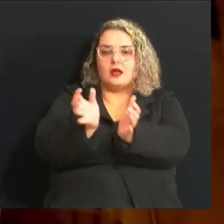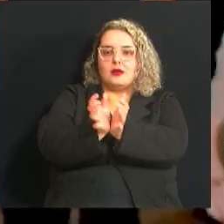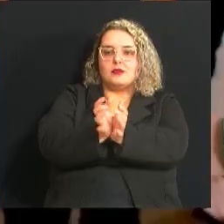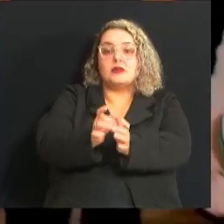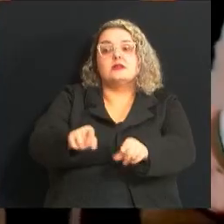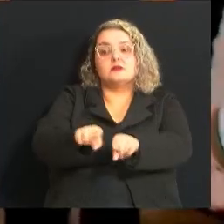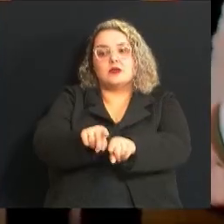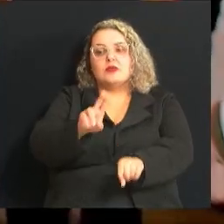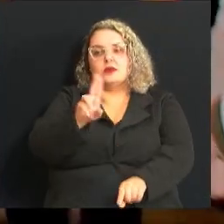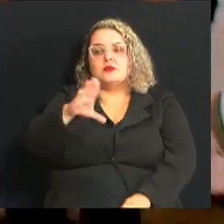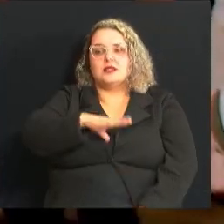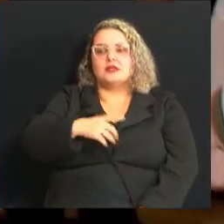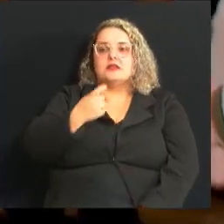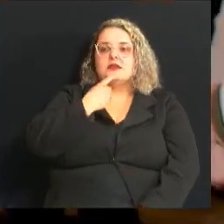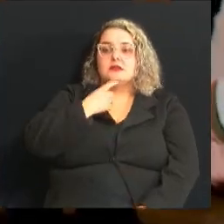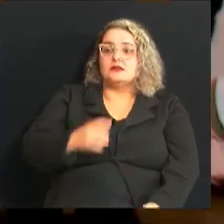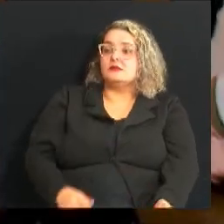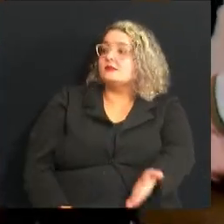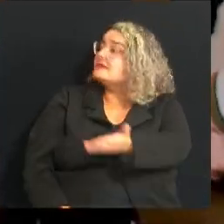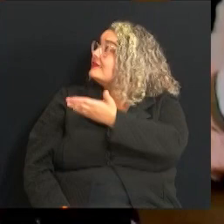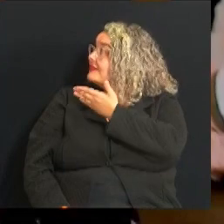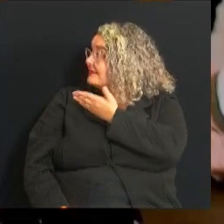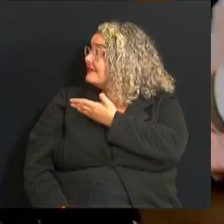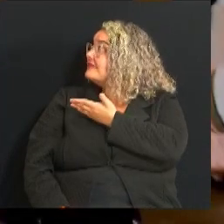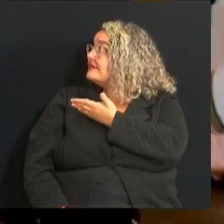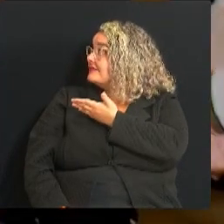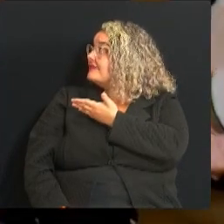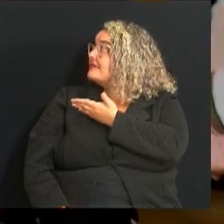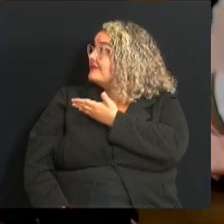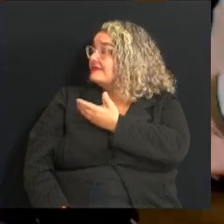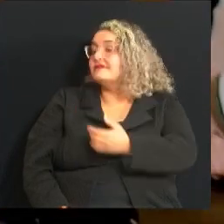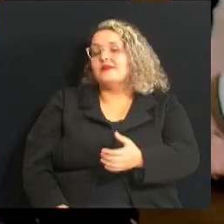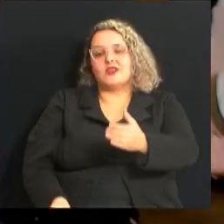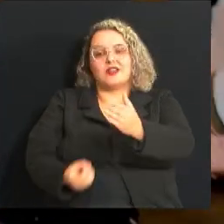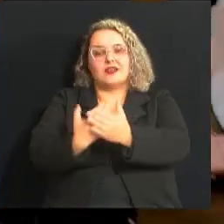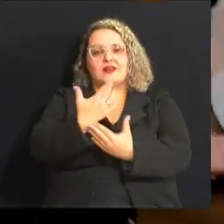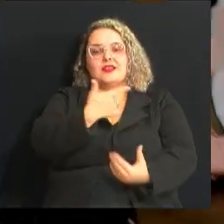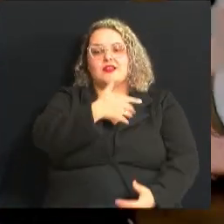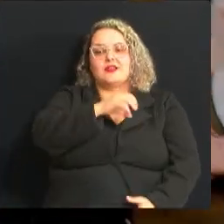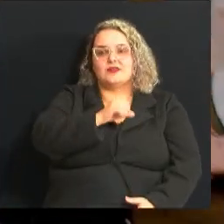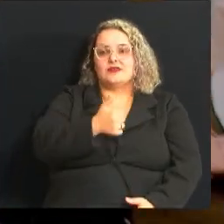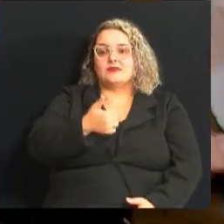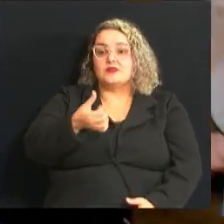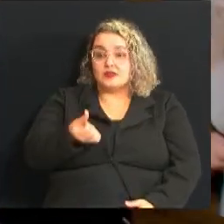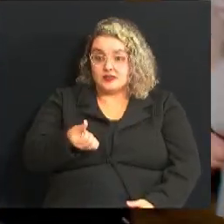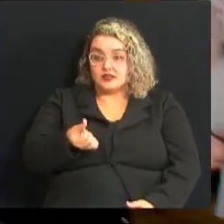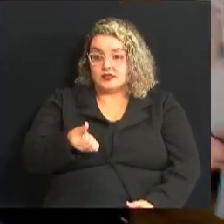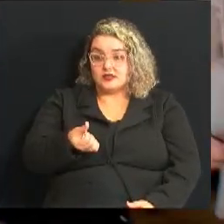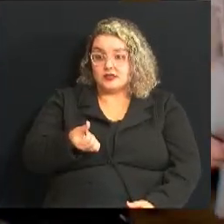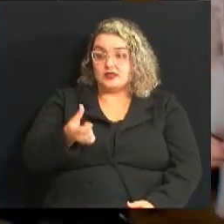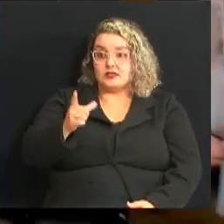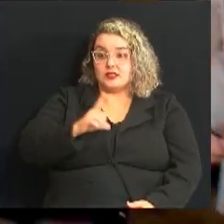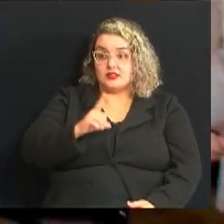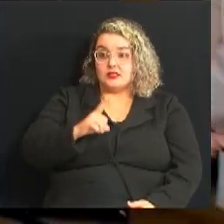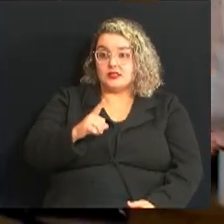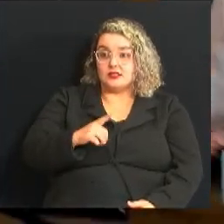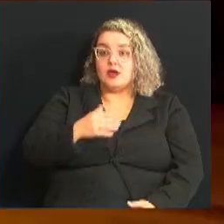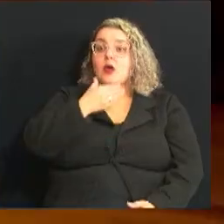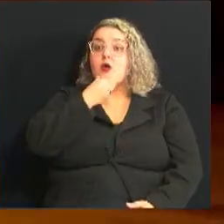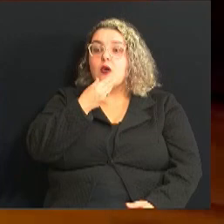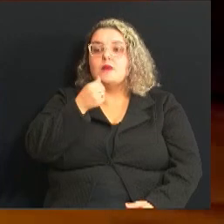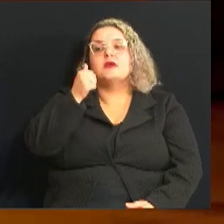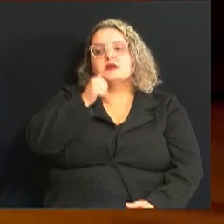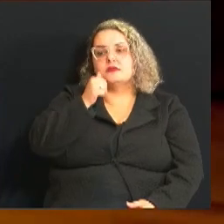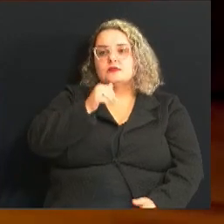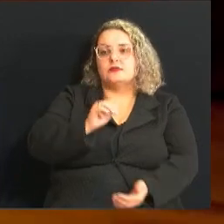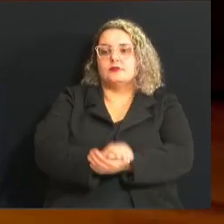Campinas. O coral do Tênis Clube de Campinas foi criado em 2016 e é composto por homens e mulheres.